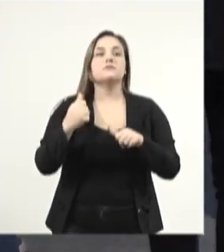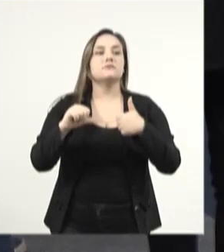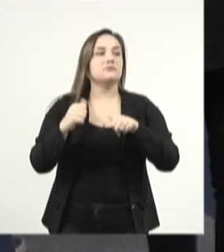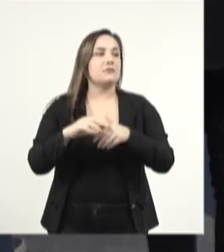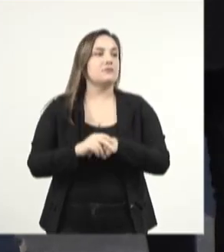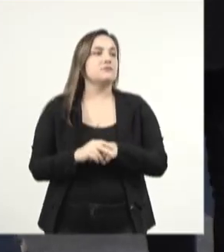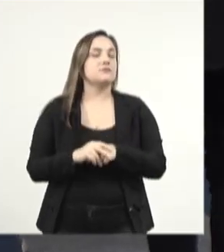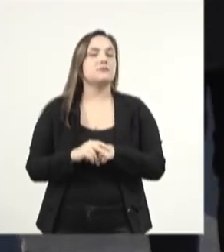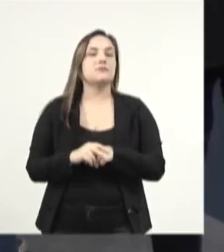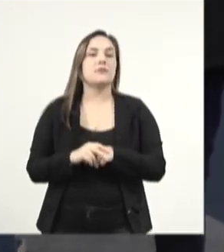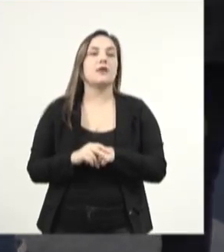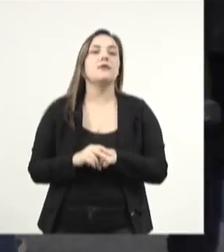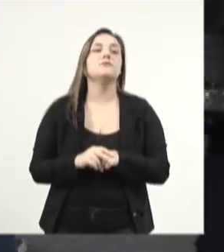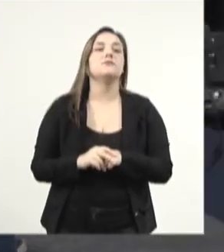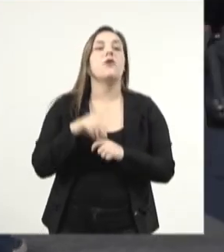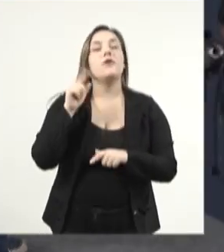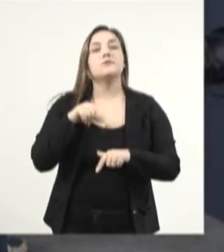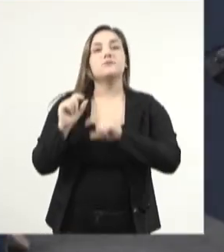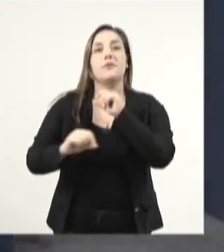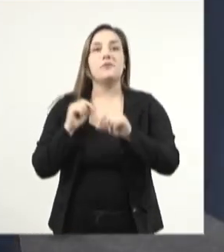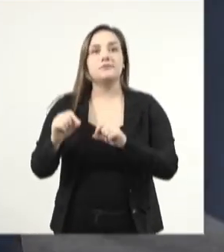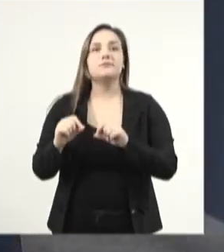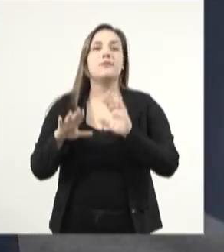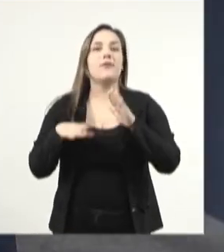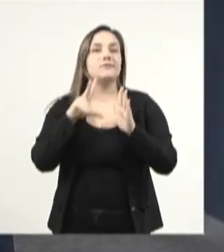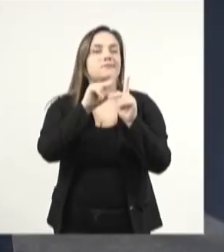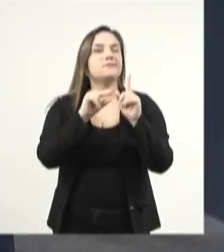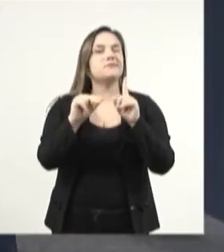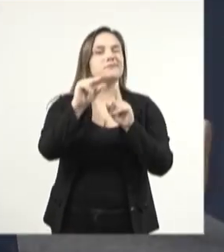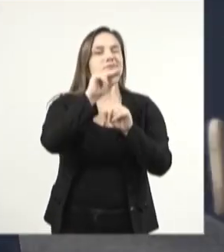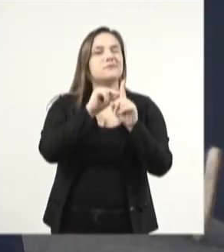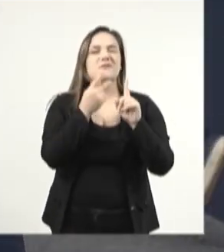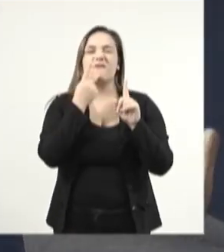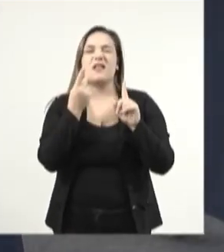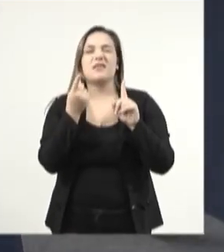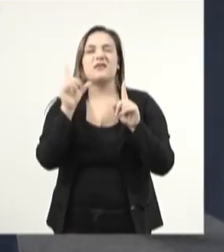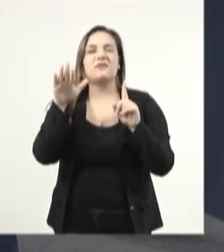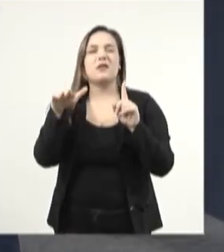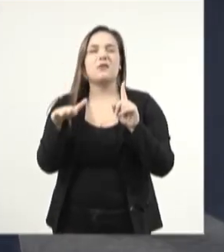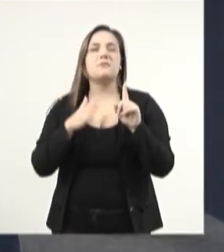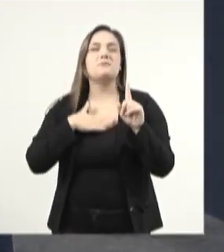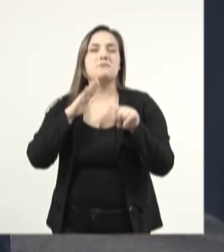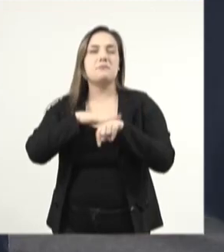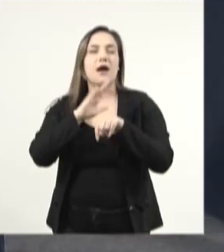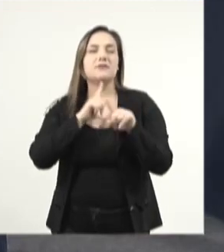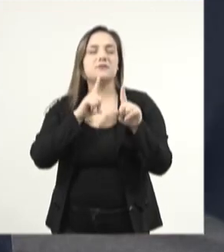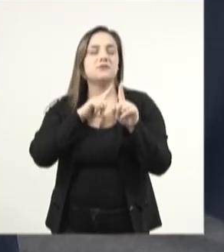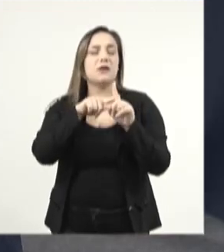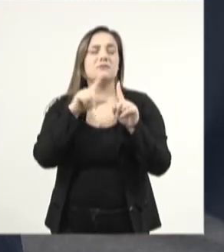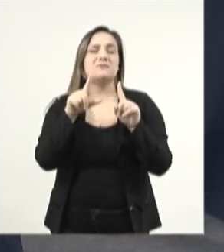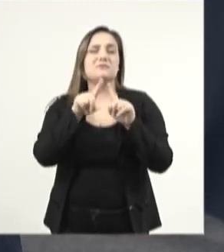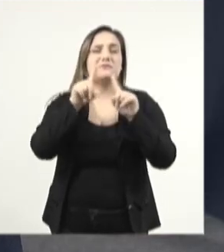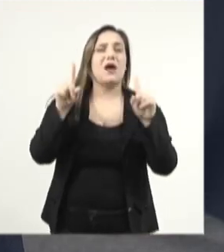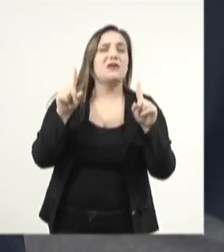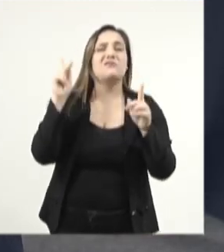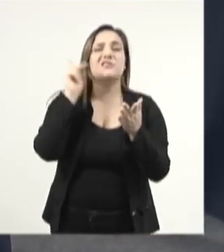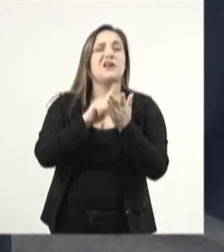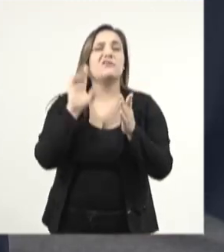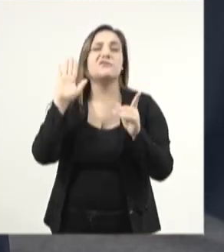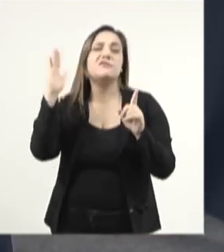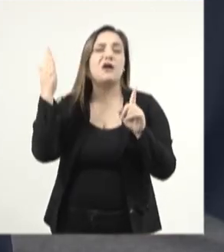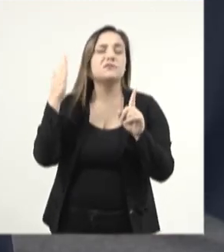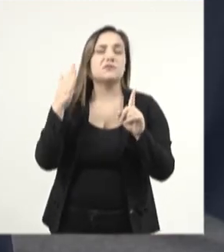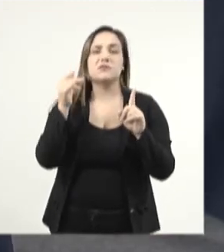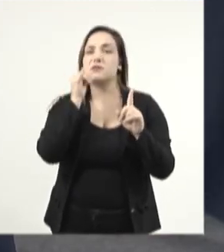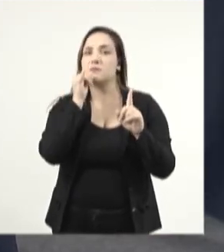direito do consumidor, que muitas vezes é ludibriado, ele é enganado por ofertas ilusórias.